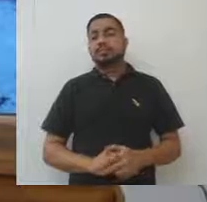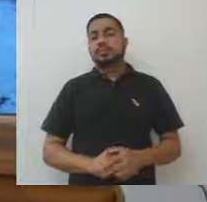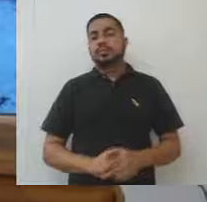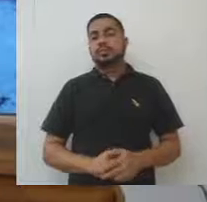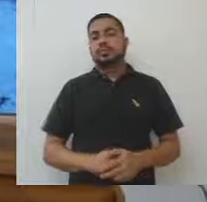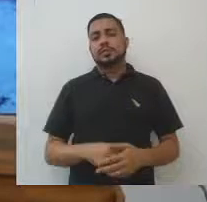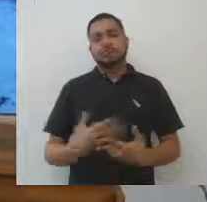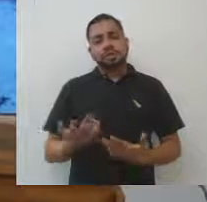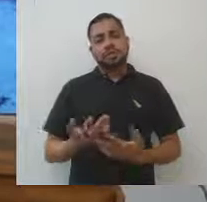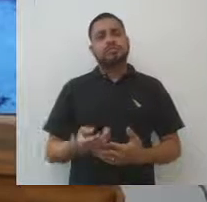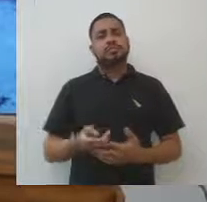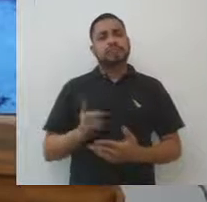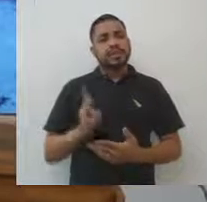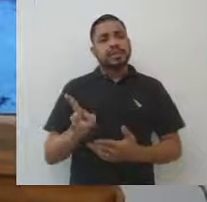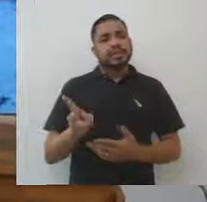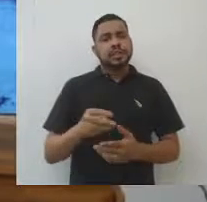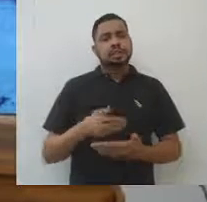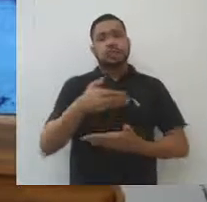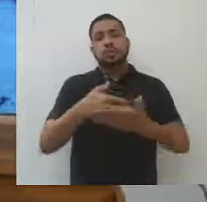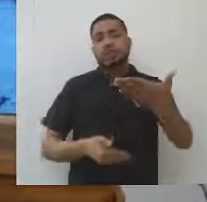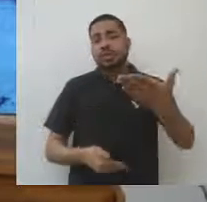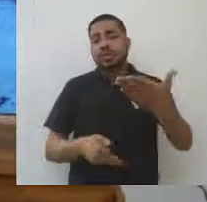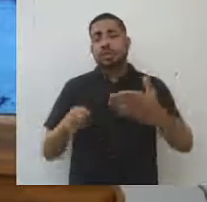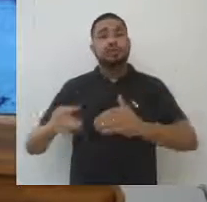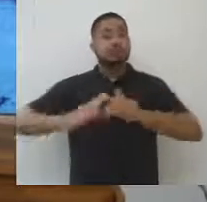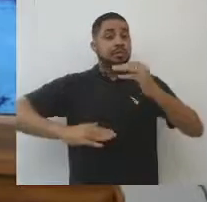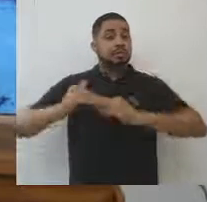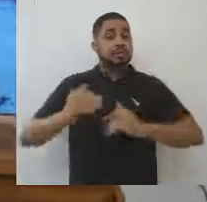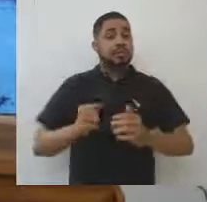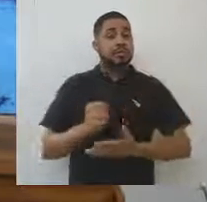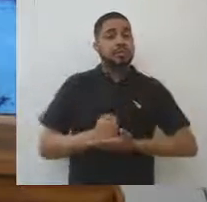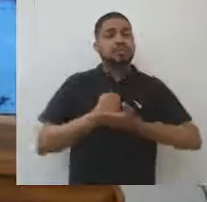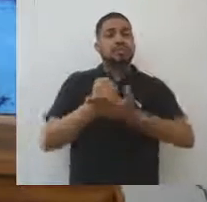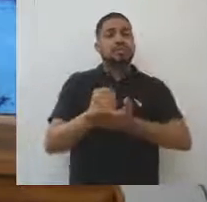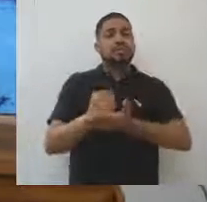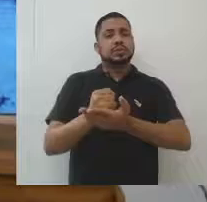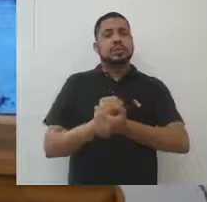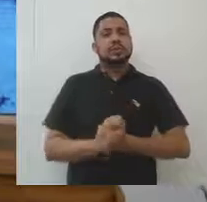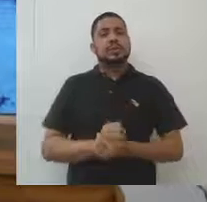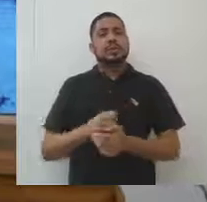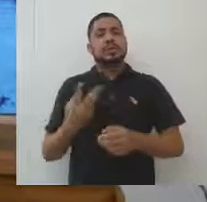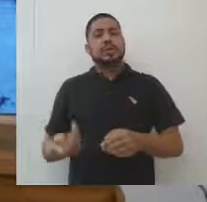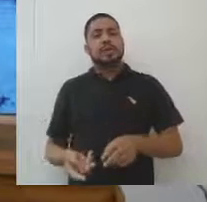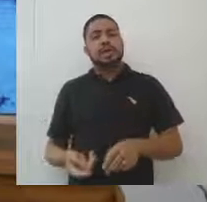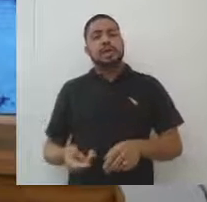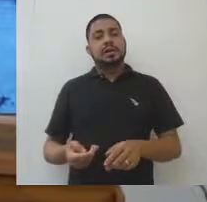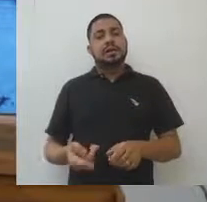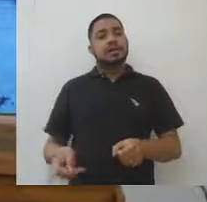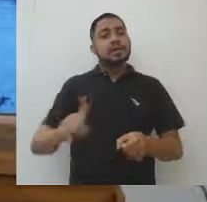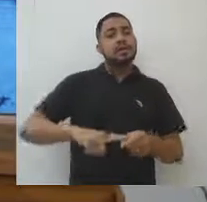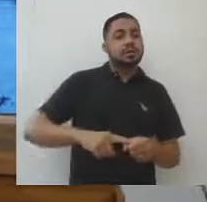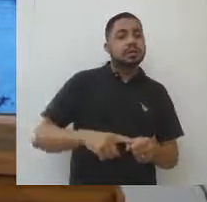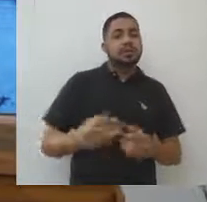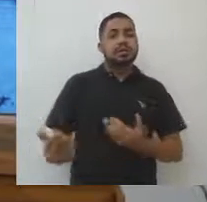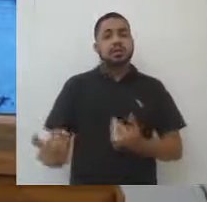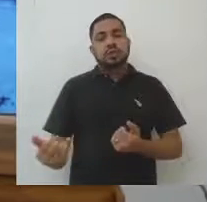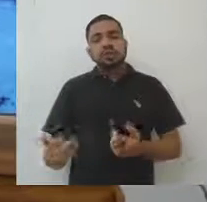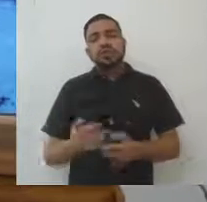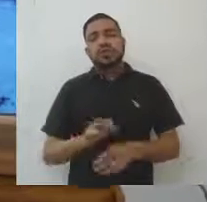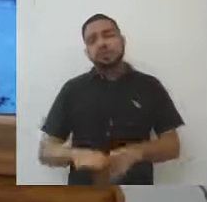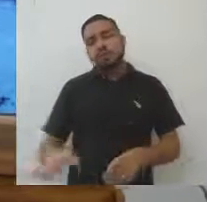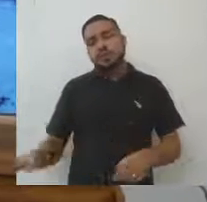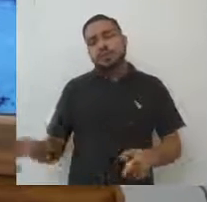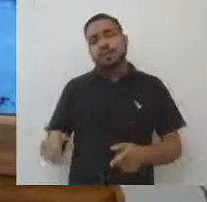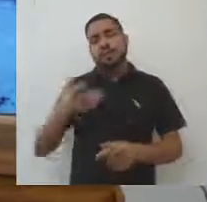Costuma contratar esse profissional para ajudar na recuperação e na reintegração de adolescentes, crianças e pessoas